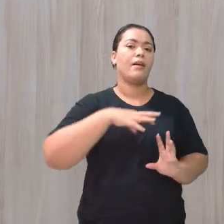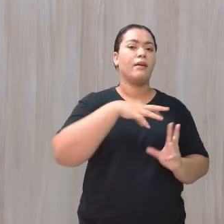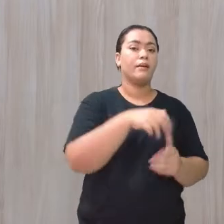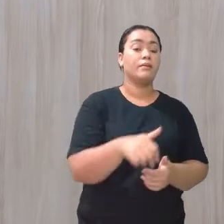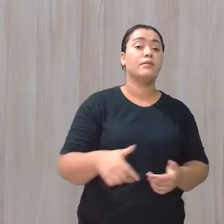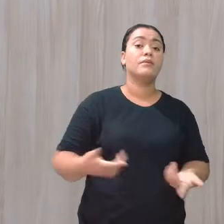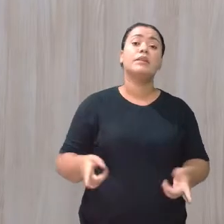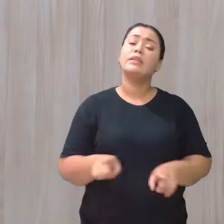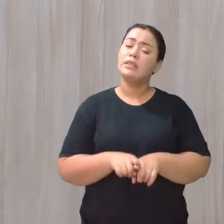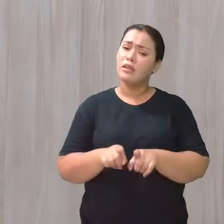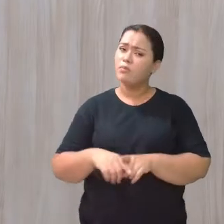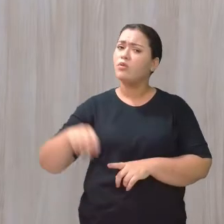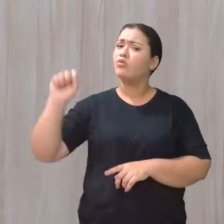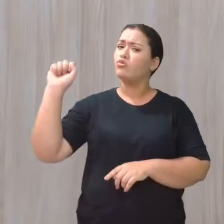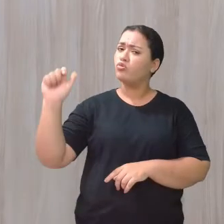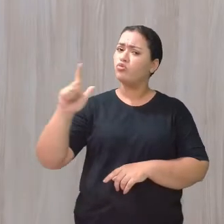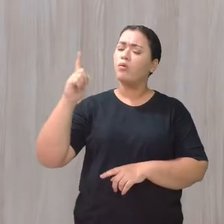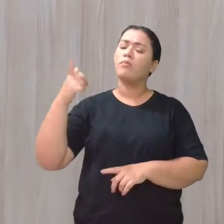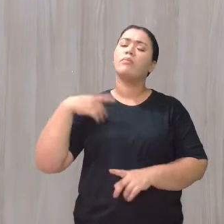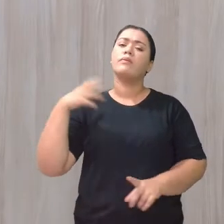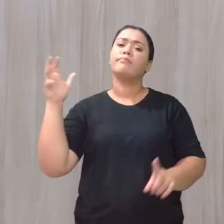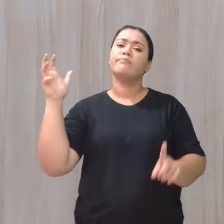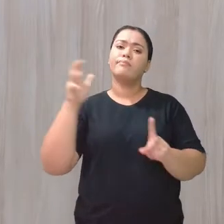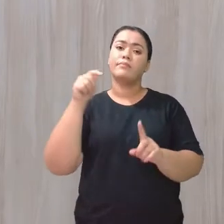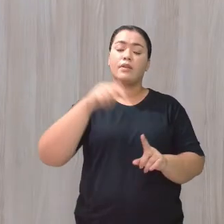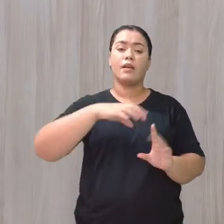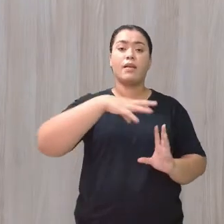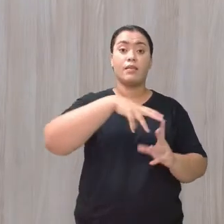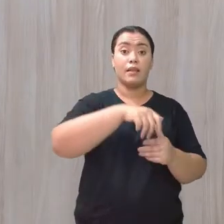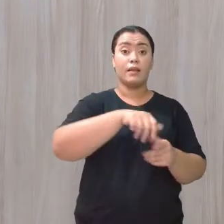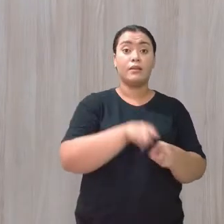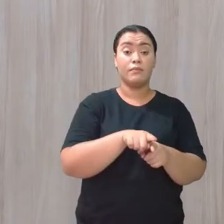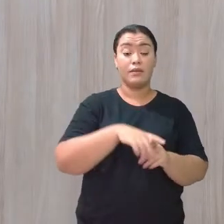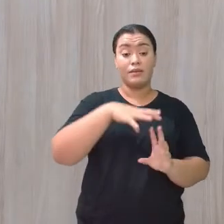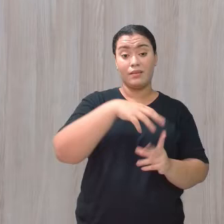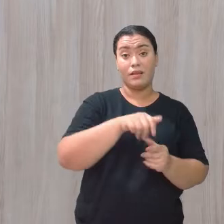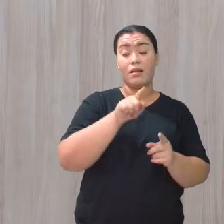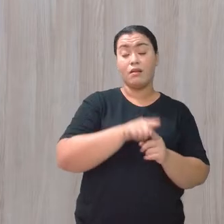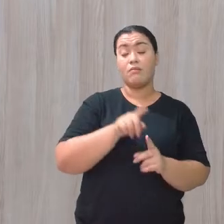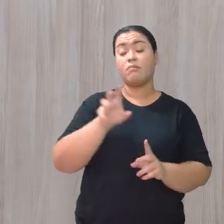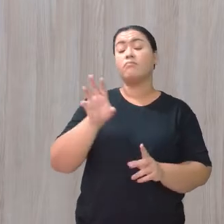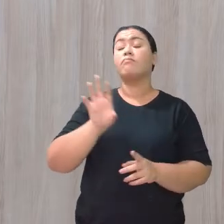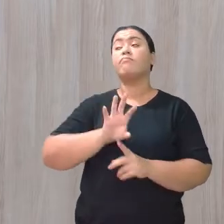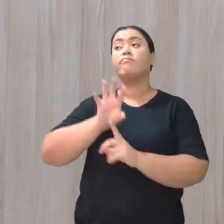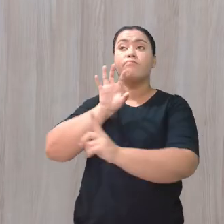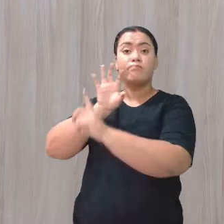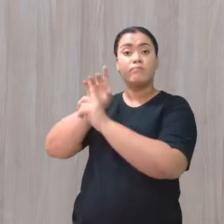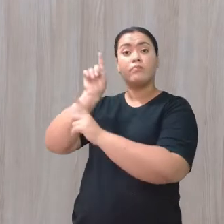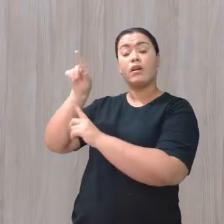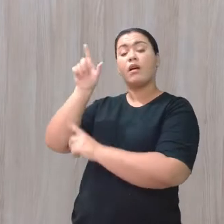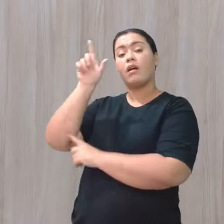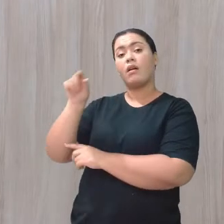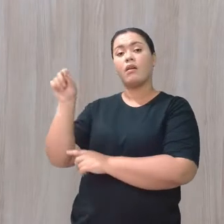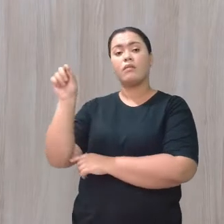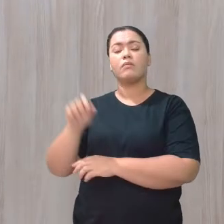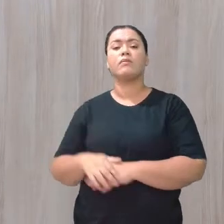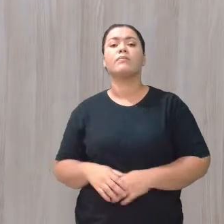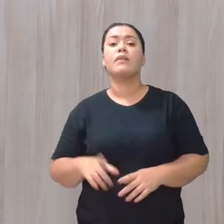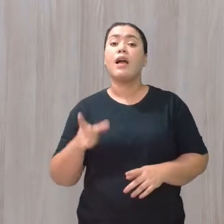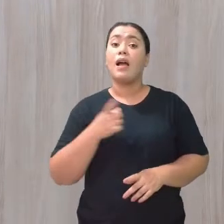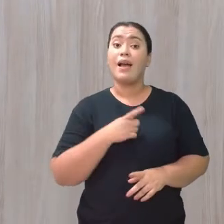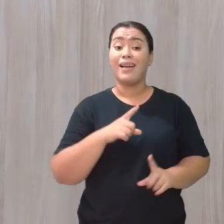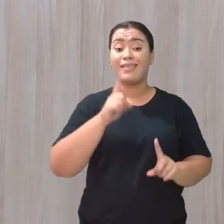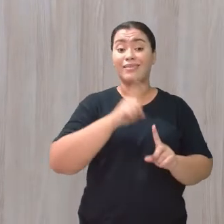a Lua e o Sol também exerce sobre a Terra. E essa força de atração realmente ela vai interferir nos tipos